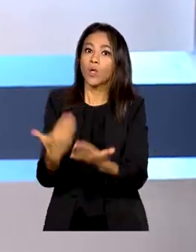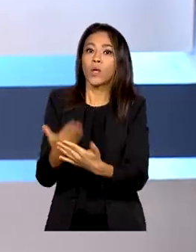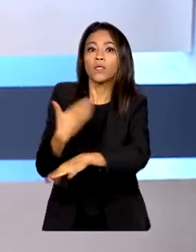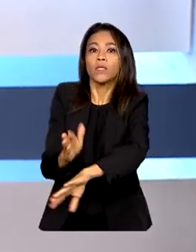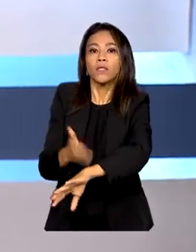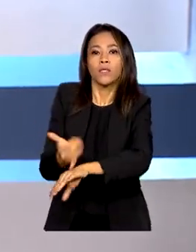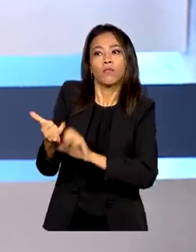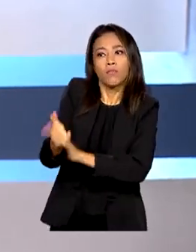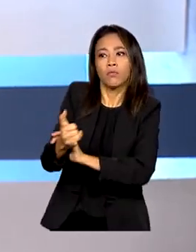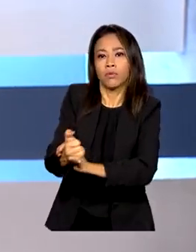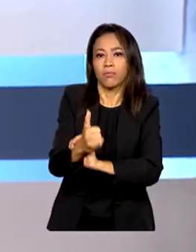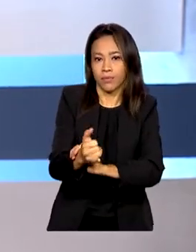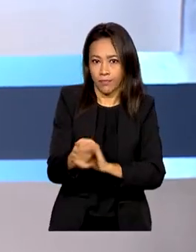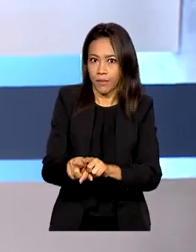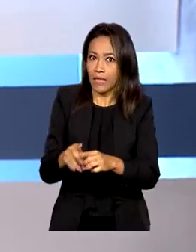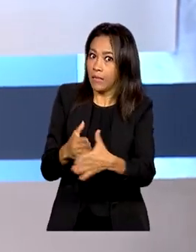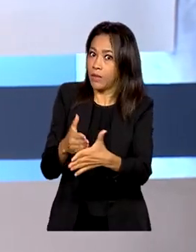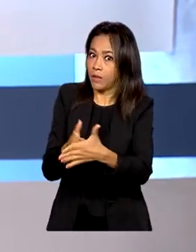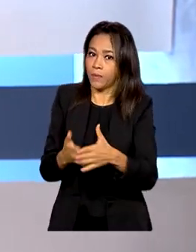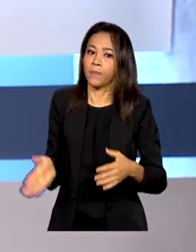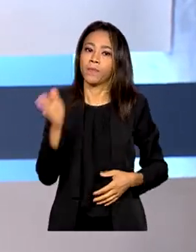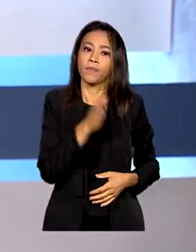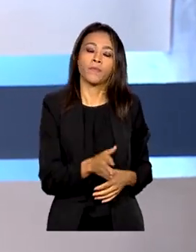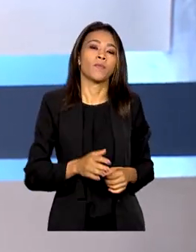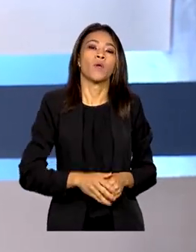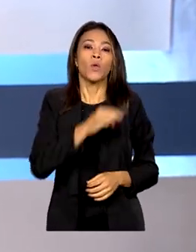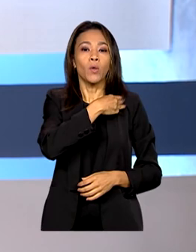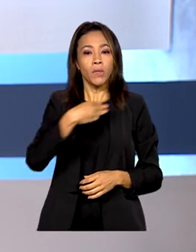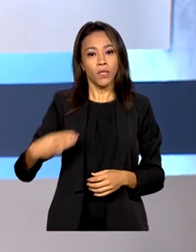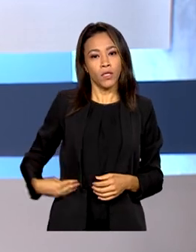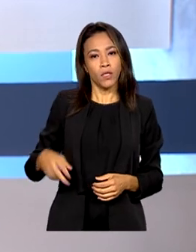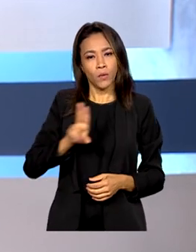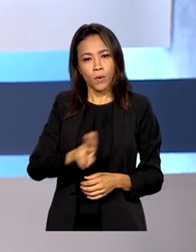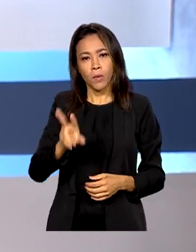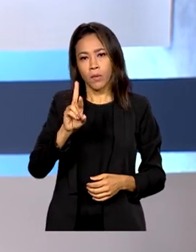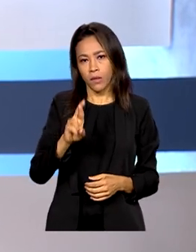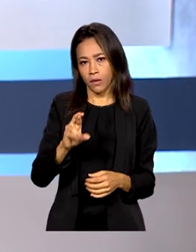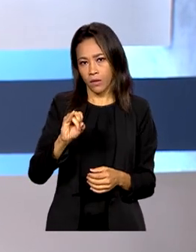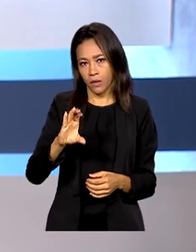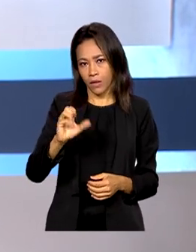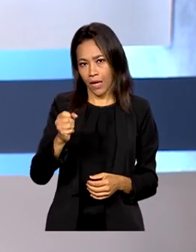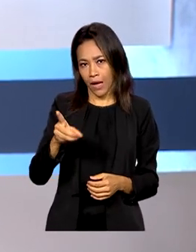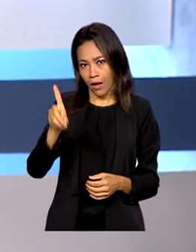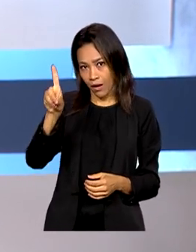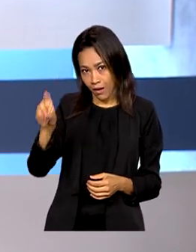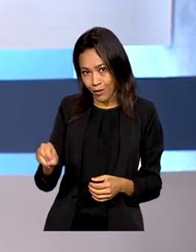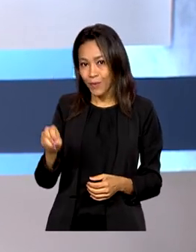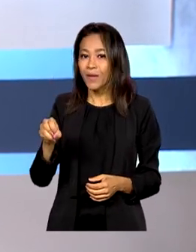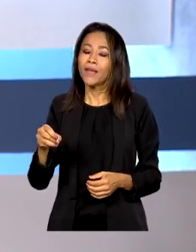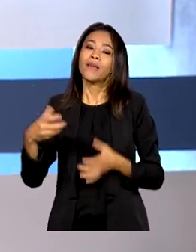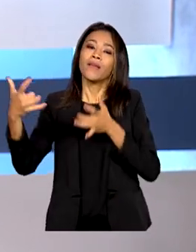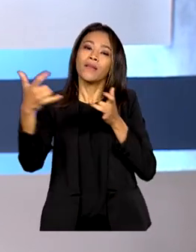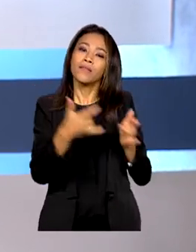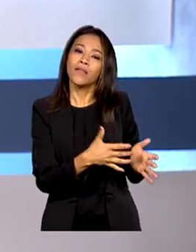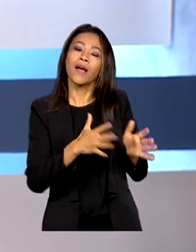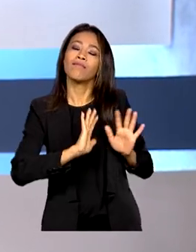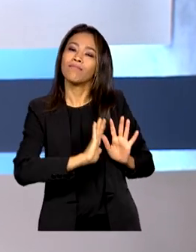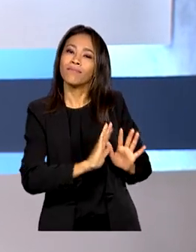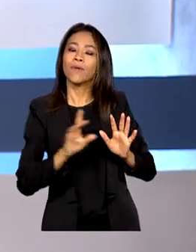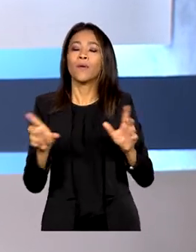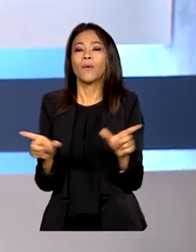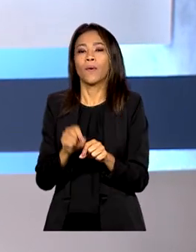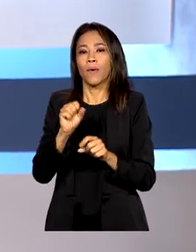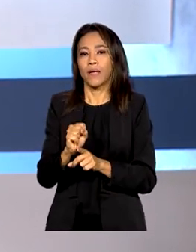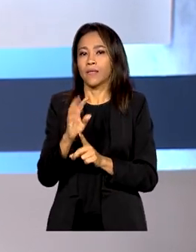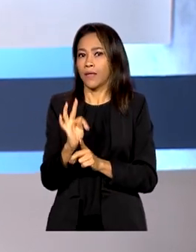ministro Ricardo Lewandowski, que deixou o cargo no Supremo Tribunal Federal, foi homenageado ontem pelo ministro da Educação, que